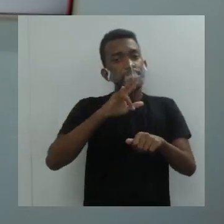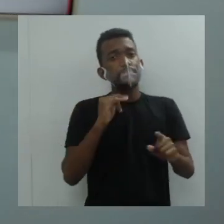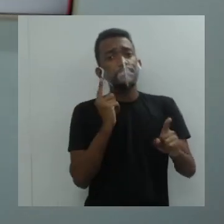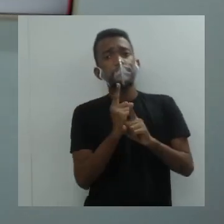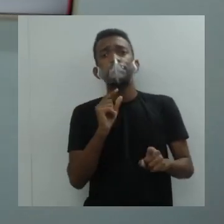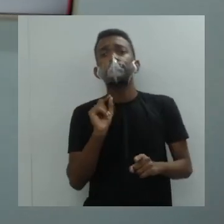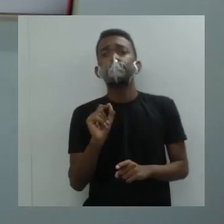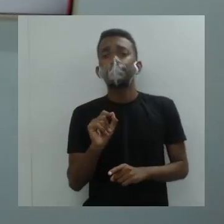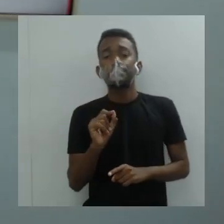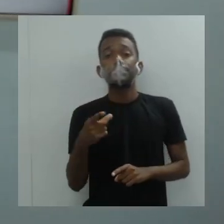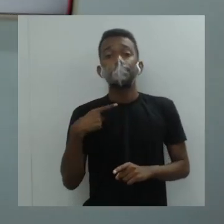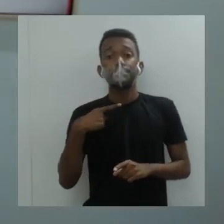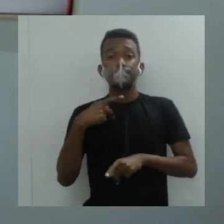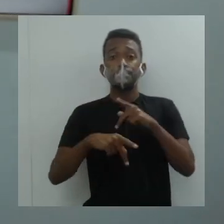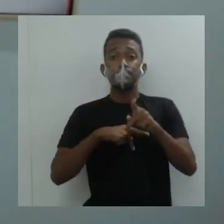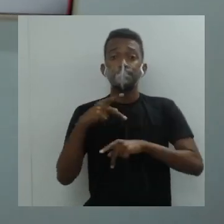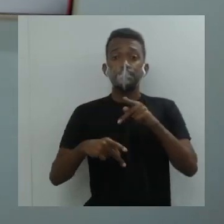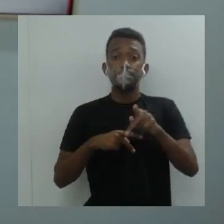encontrar uma população